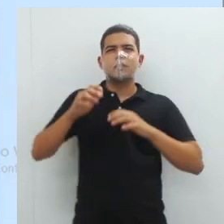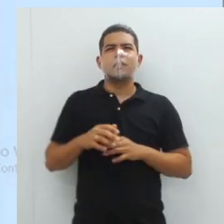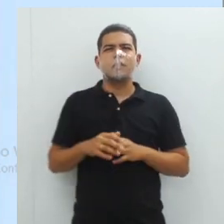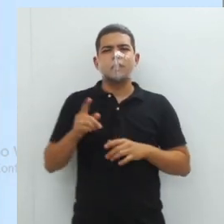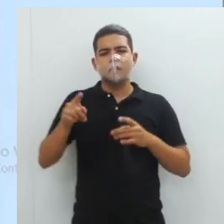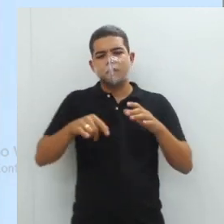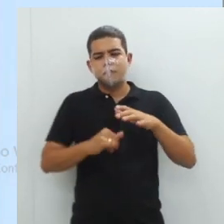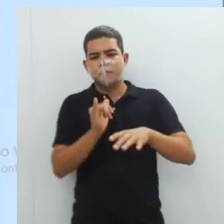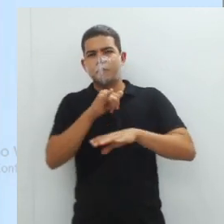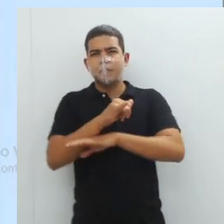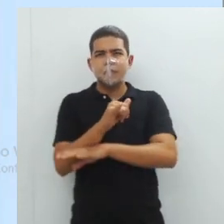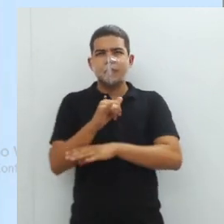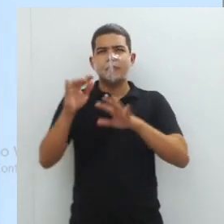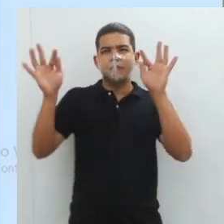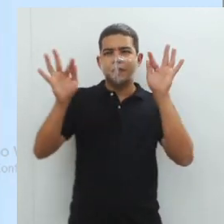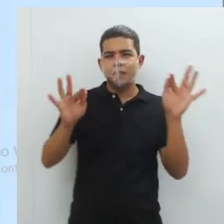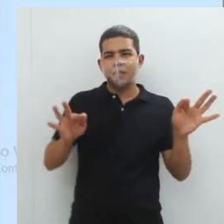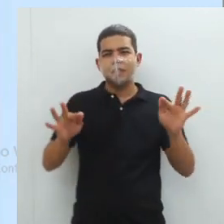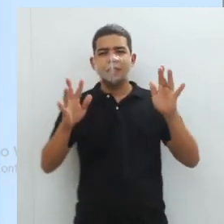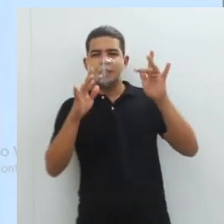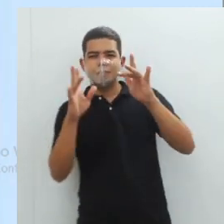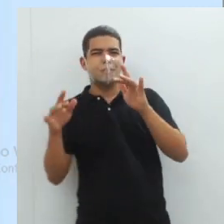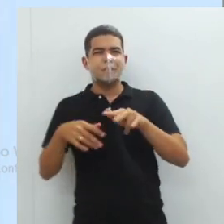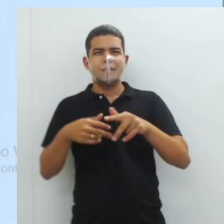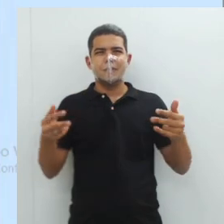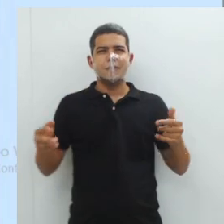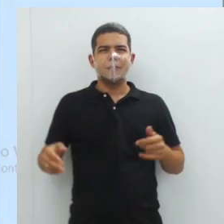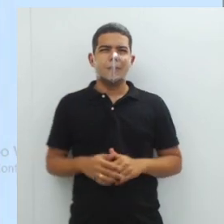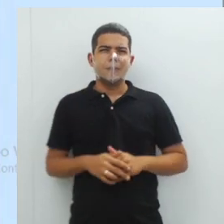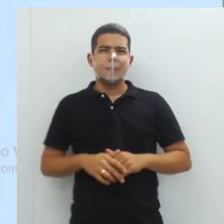feliz, namorar, doidado.